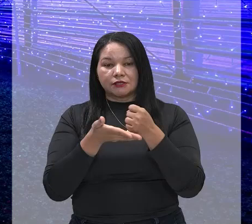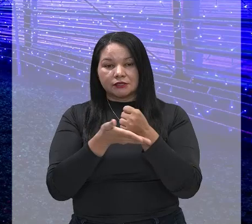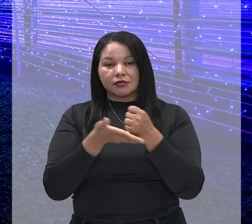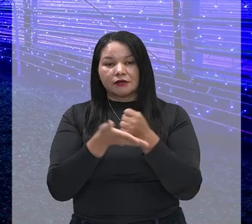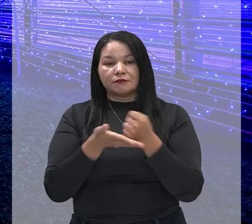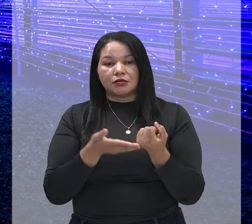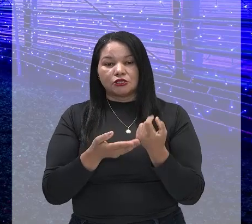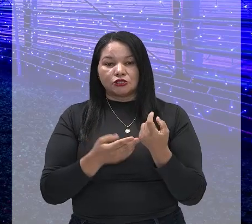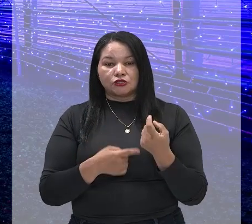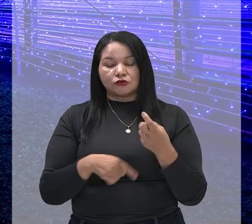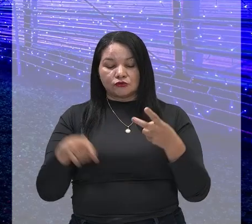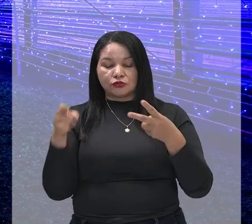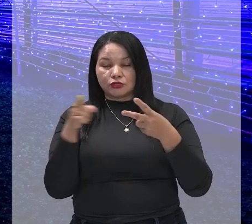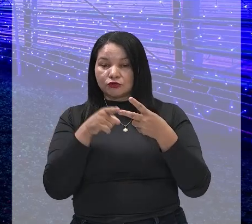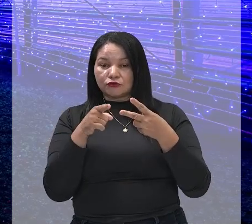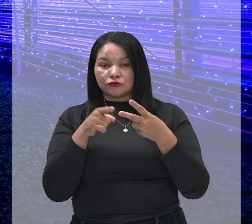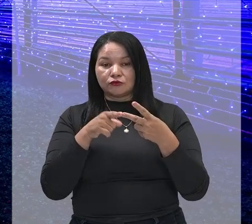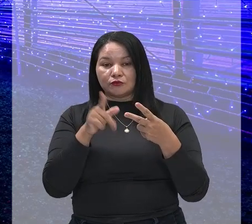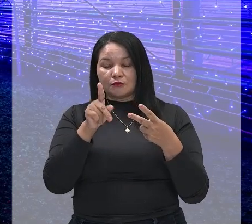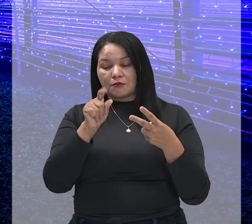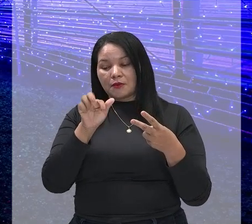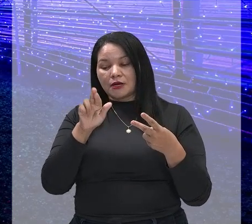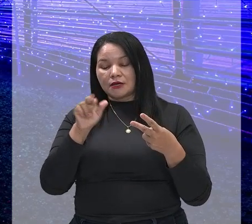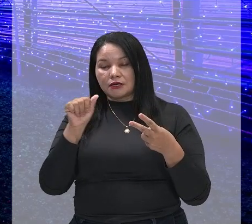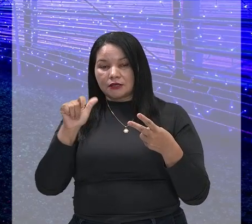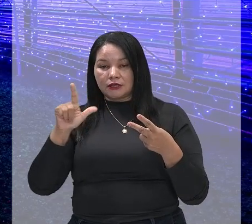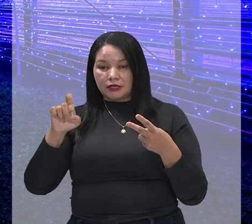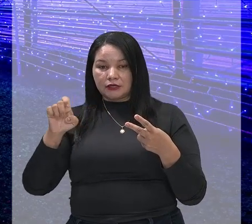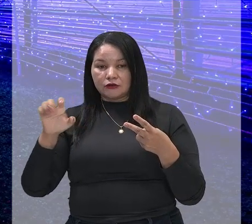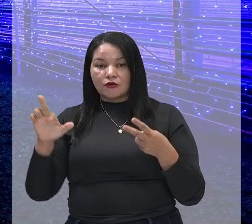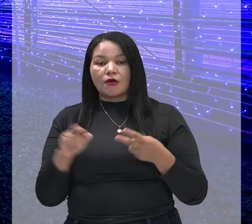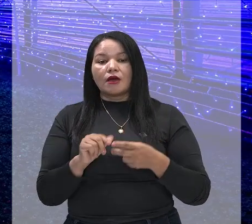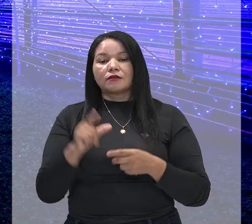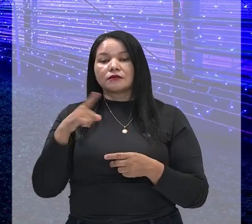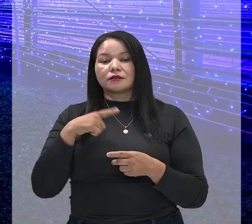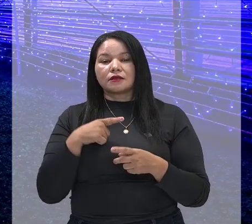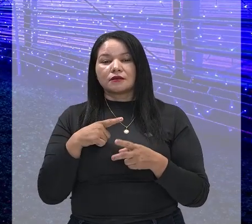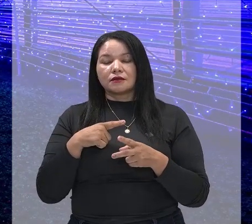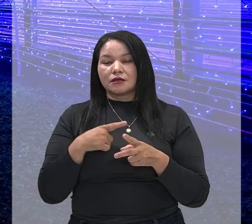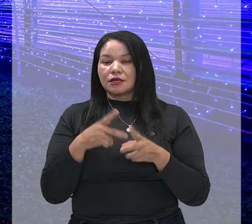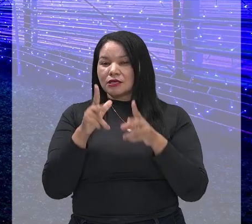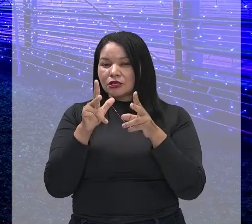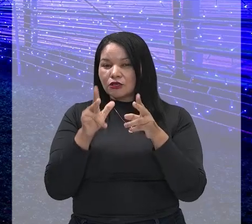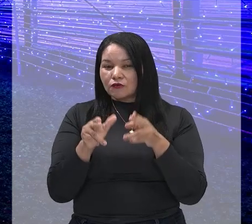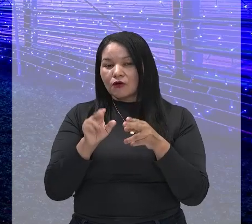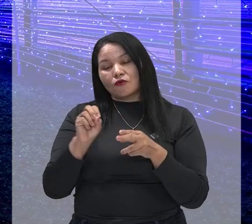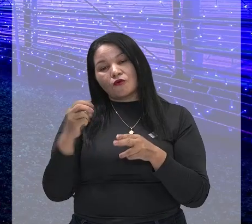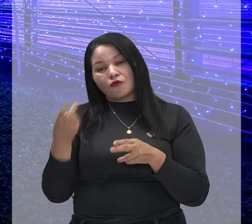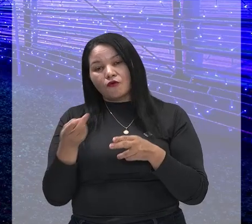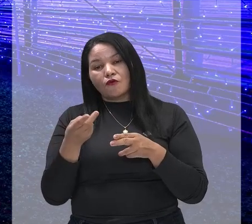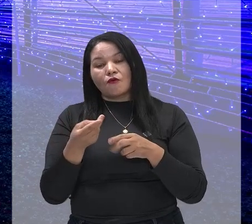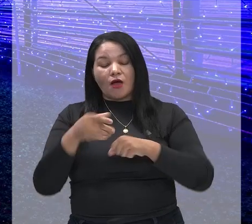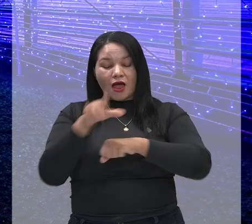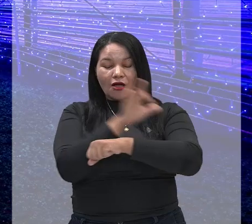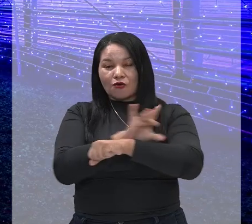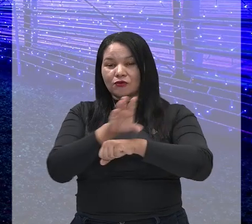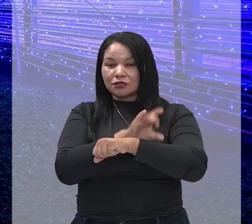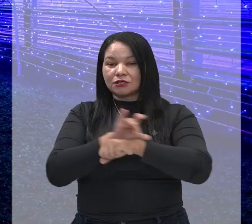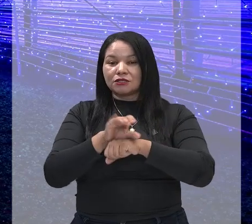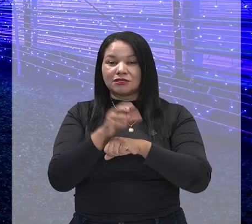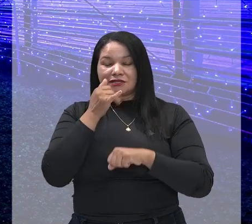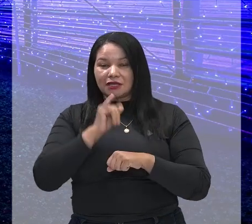paralelo ele vai ter uma tensão igual, mas a corrente elétrica pode variar em diferentes pontos